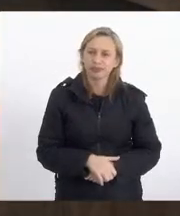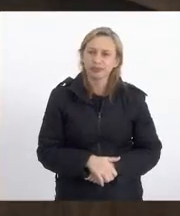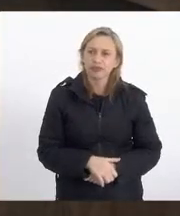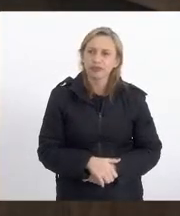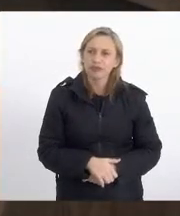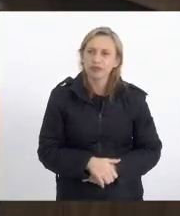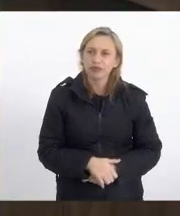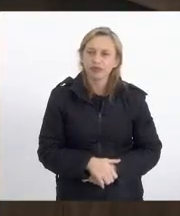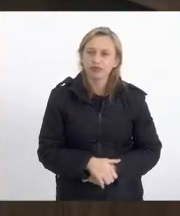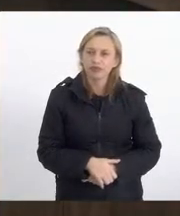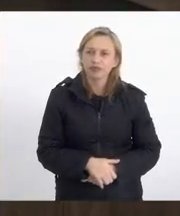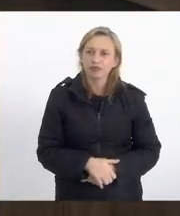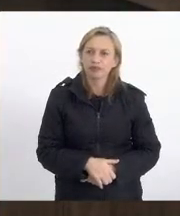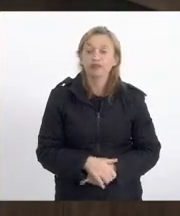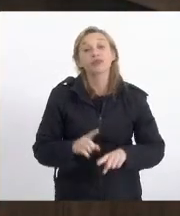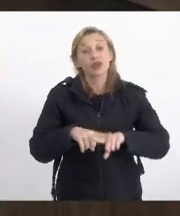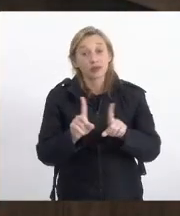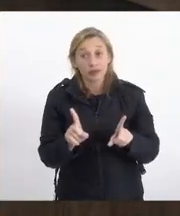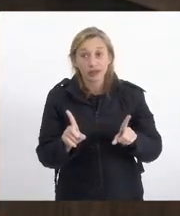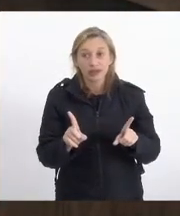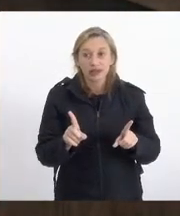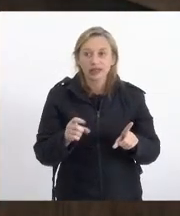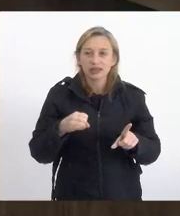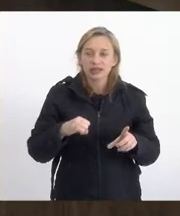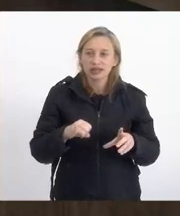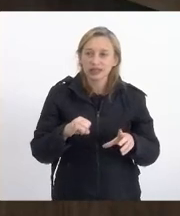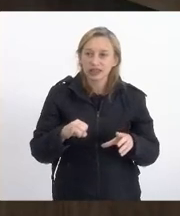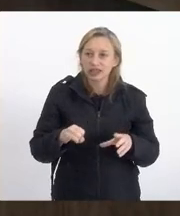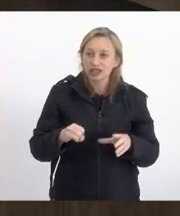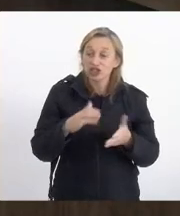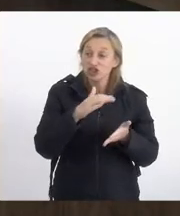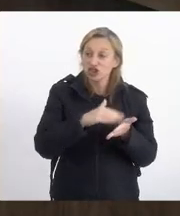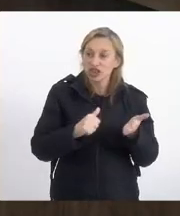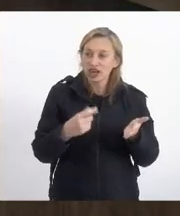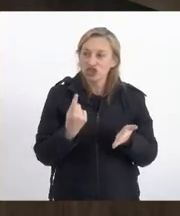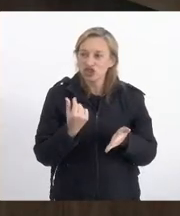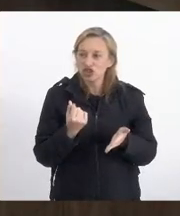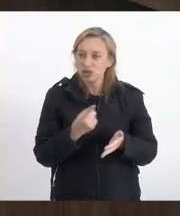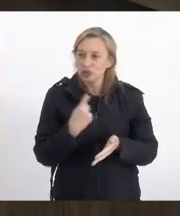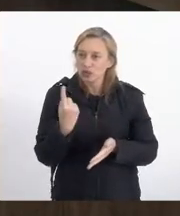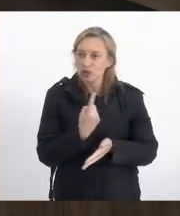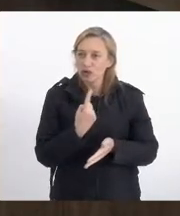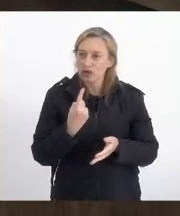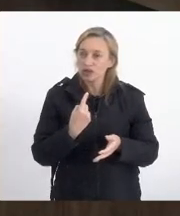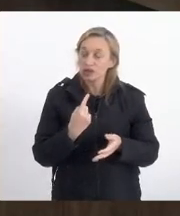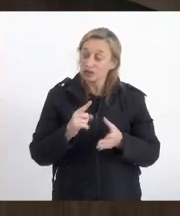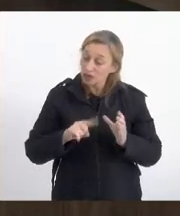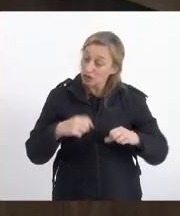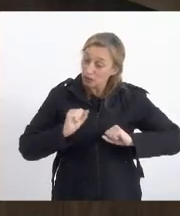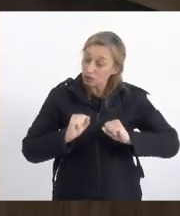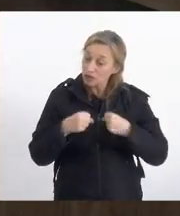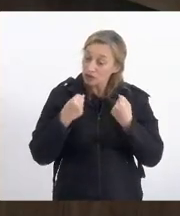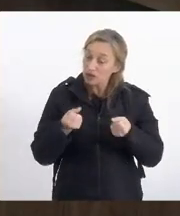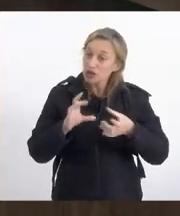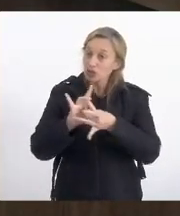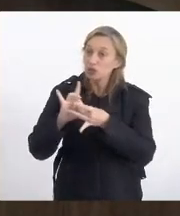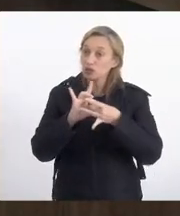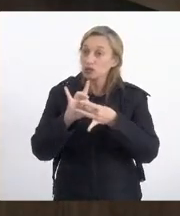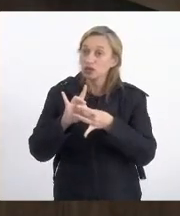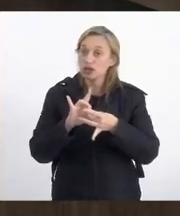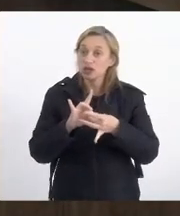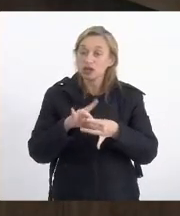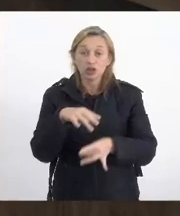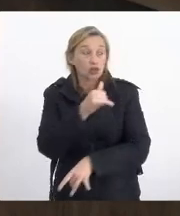nossas reivindicações, mas se mexer no nosso bolso, senhores, nós vamos unir numa forma que o Rio de Janeiro nunca viu no Rio de Janeiro.